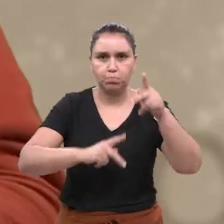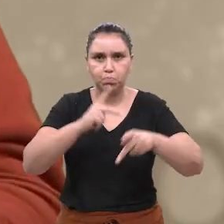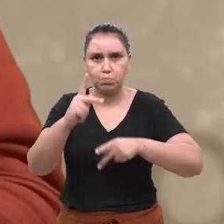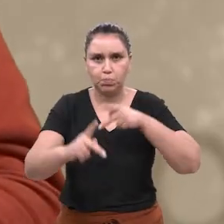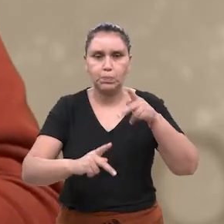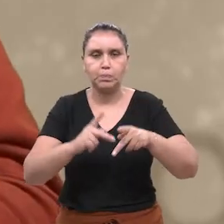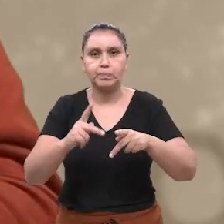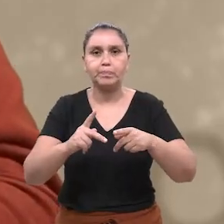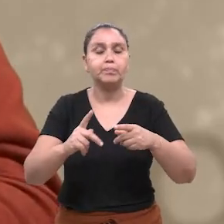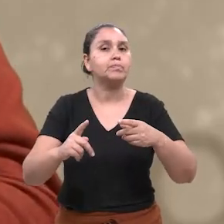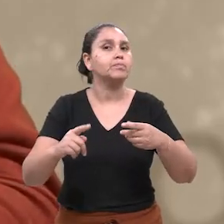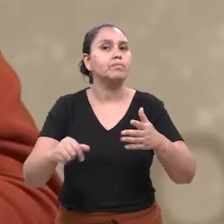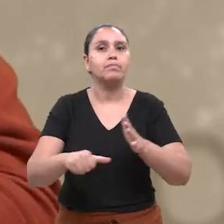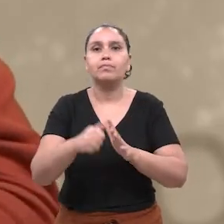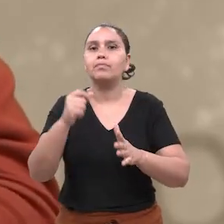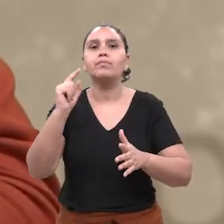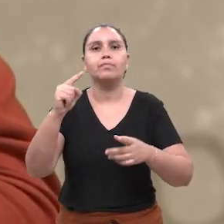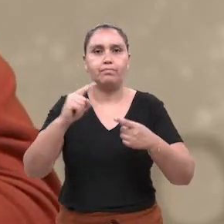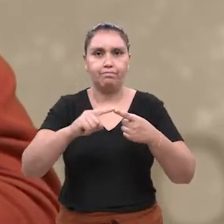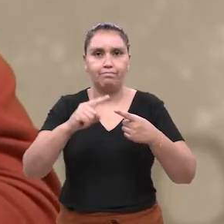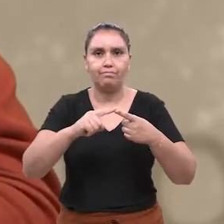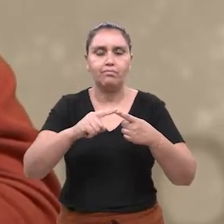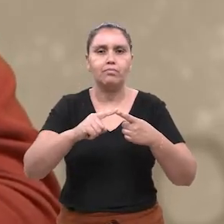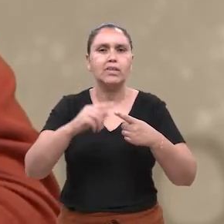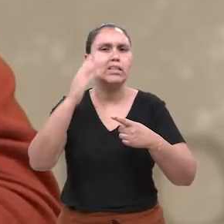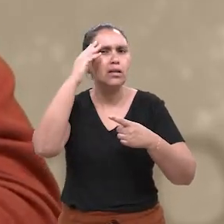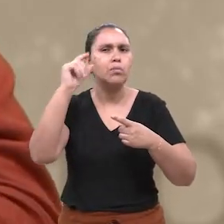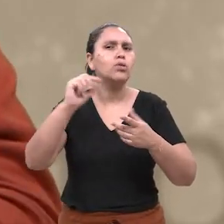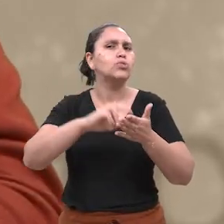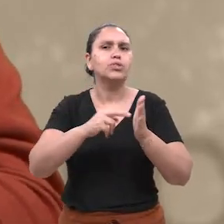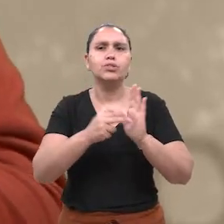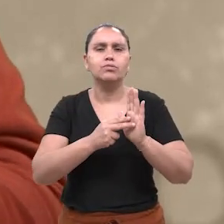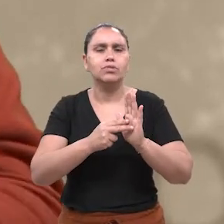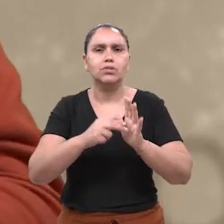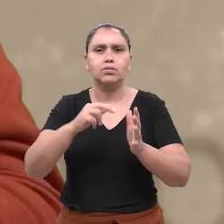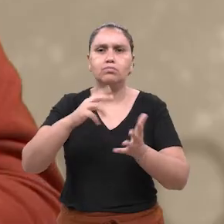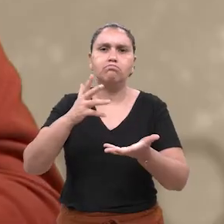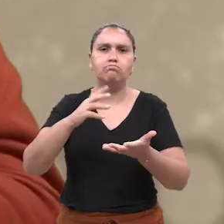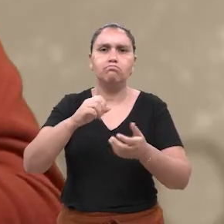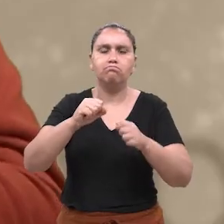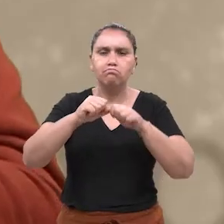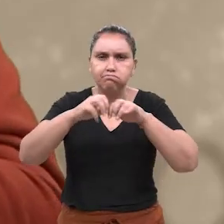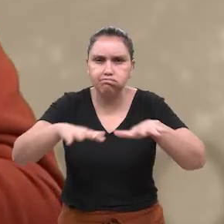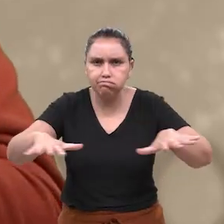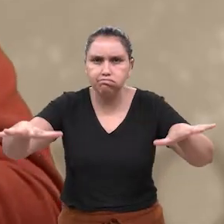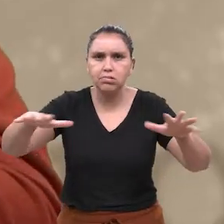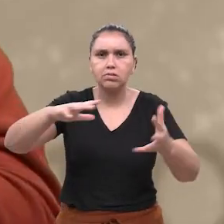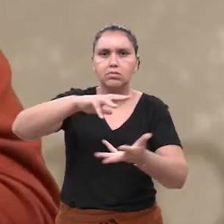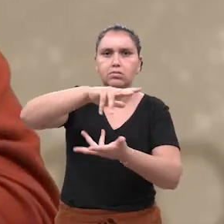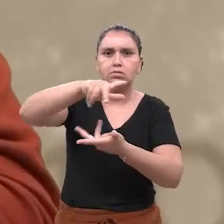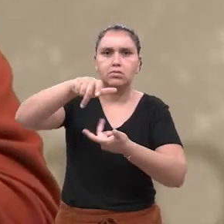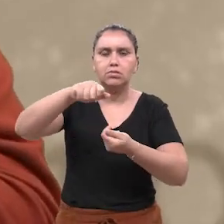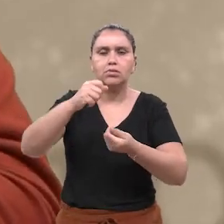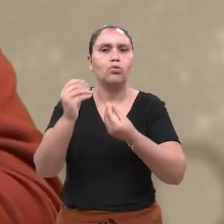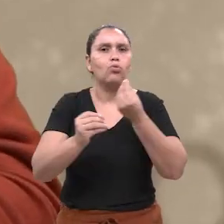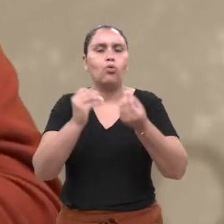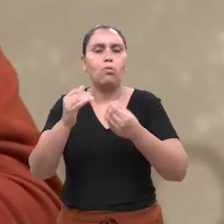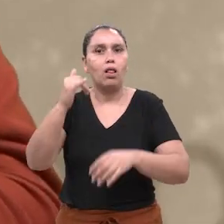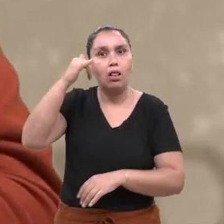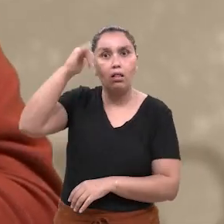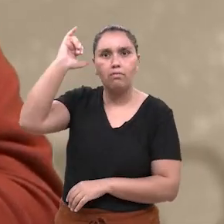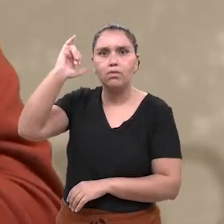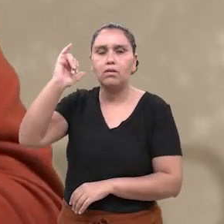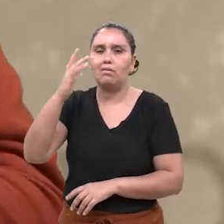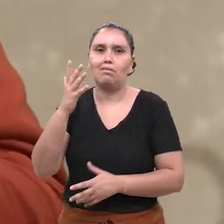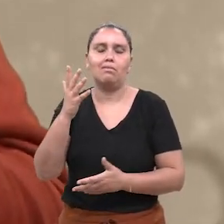primeiro a pandemia e depois de que forma nós poderíamos combater esta pandemia sem em nenhum